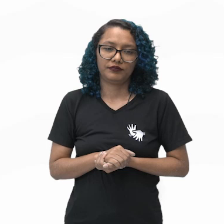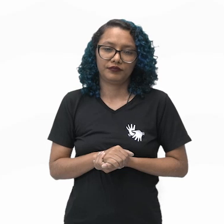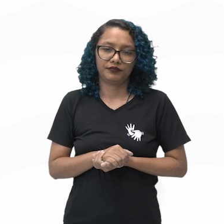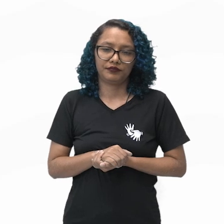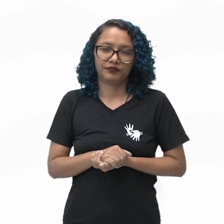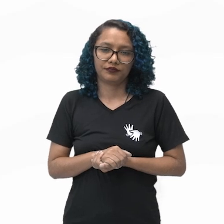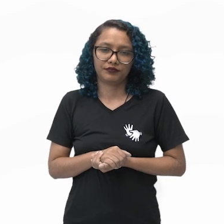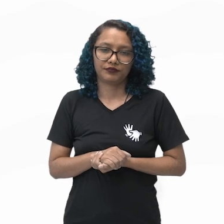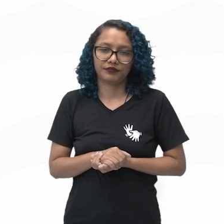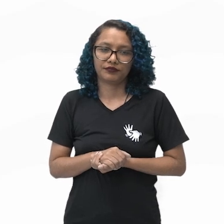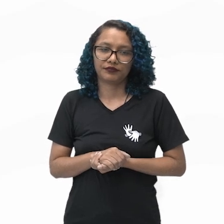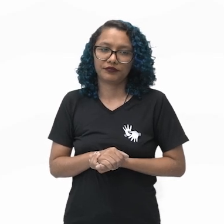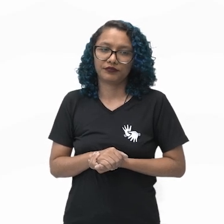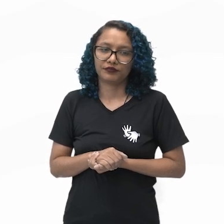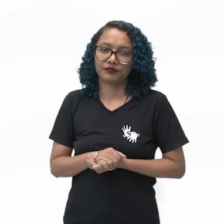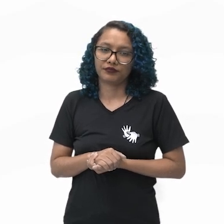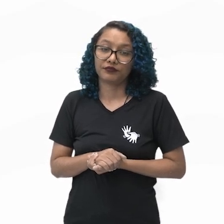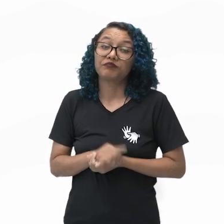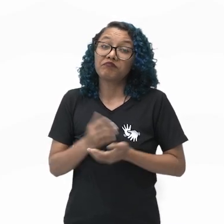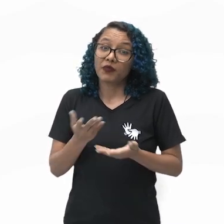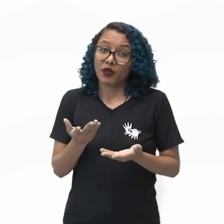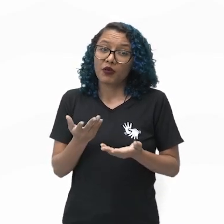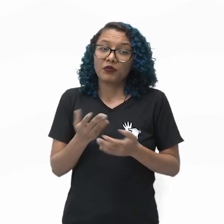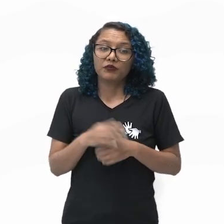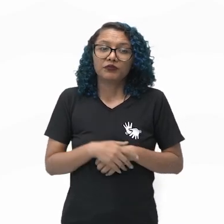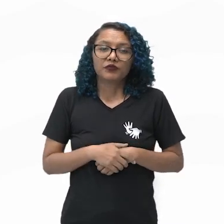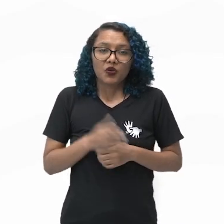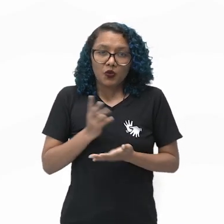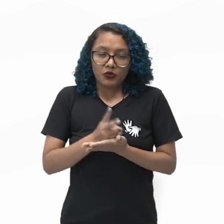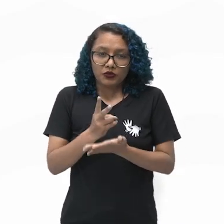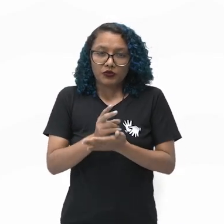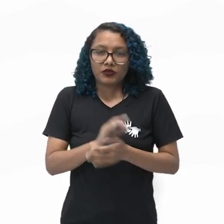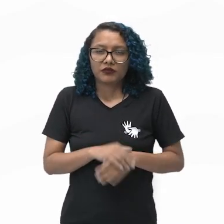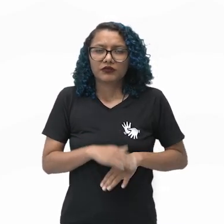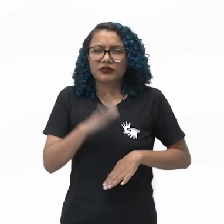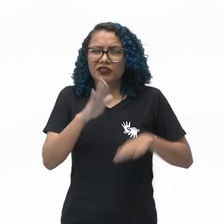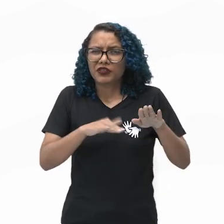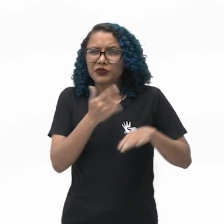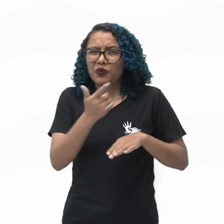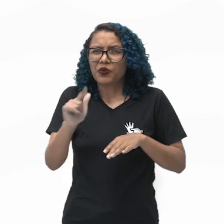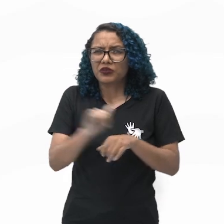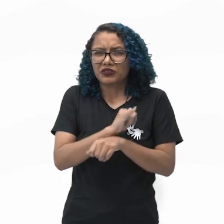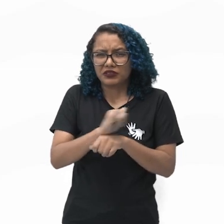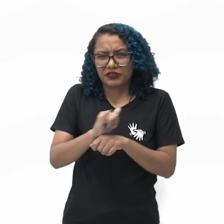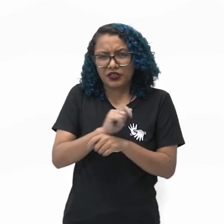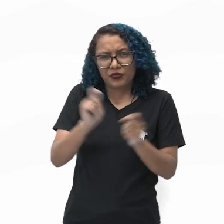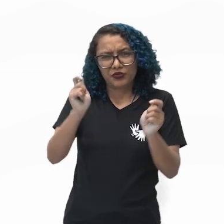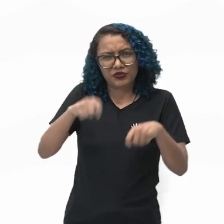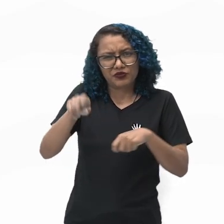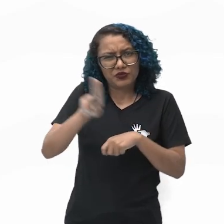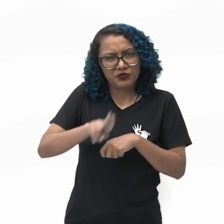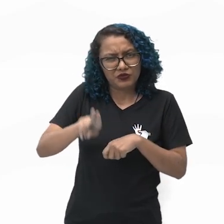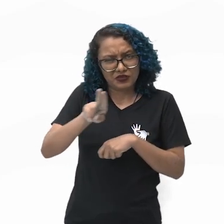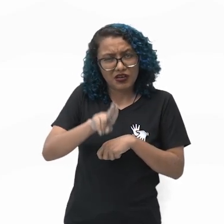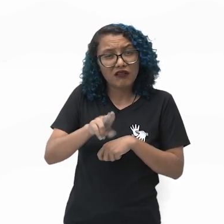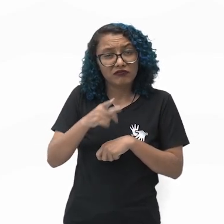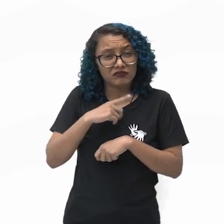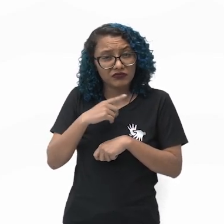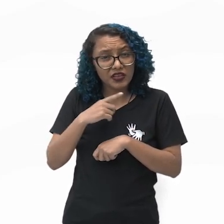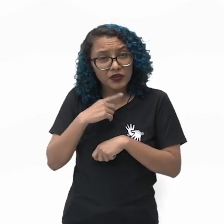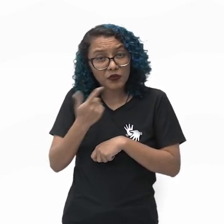conversa de resíduos que a gente está falando aqui da semente, será que tem outras formas da gente fazer essa gestão de resíduos?